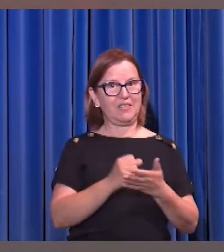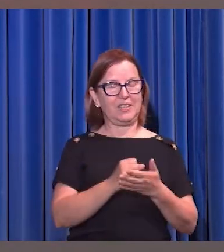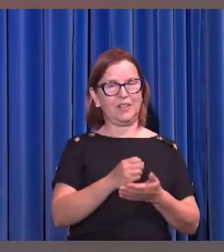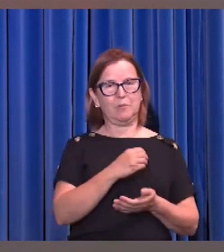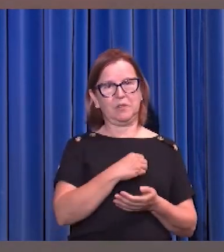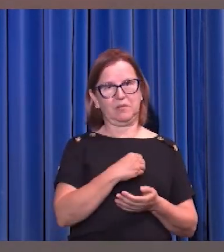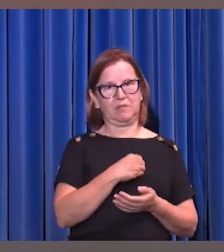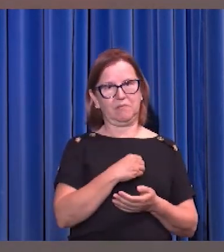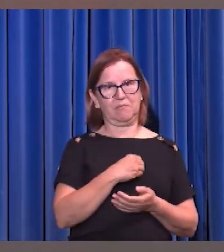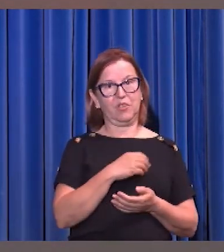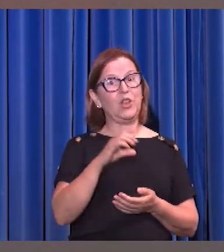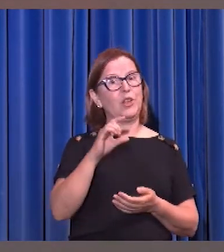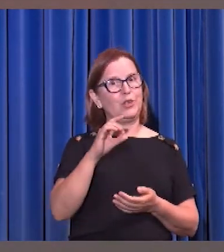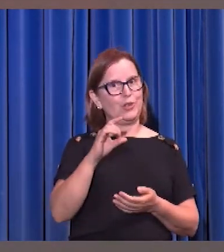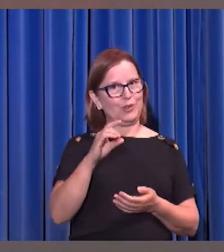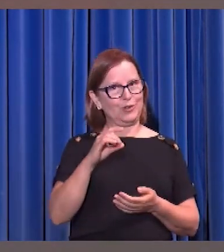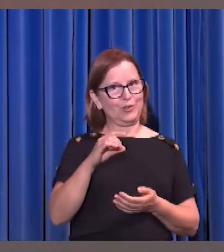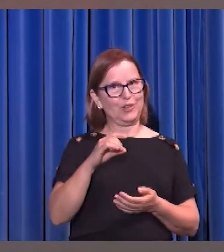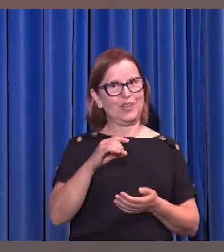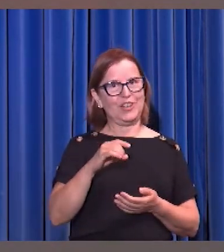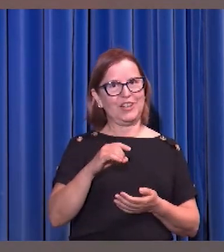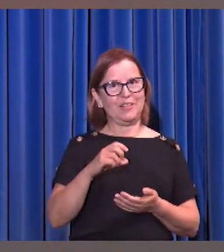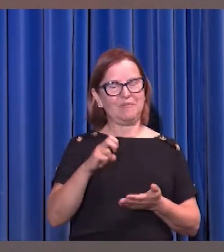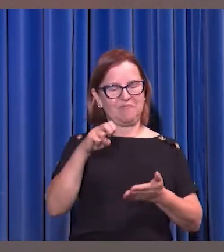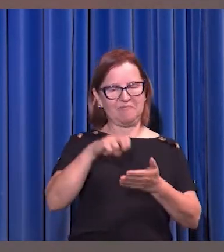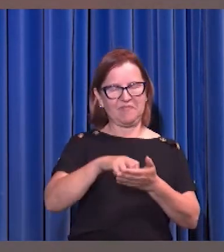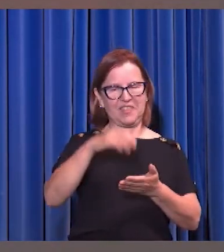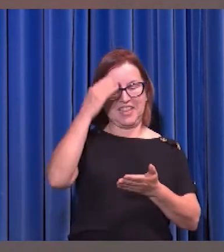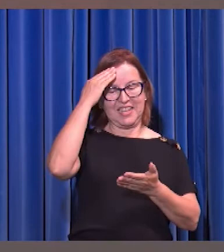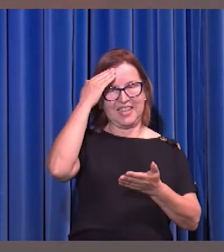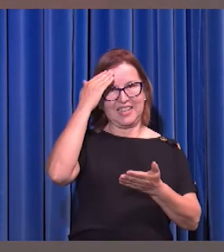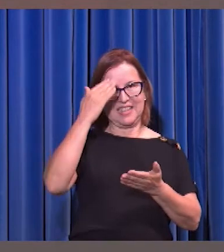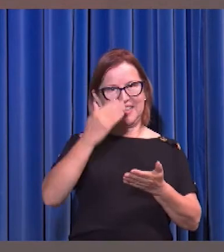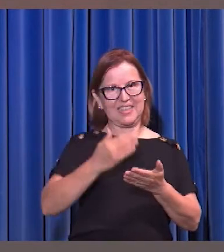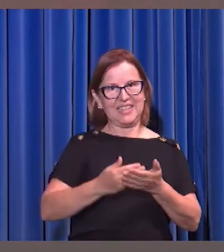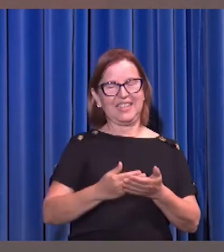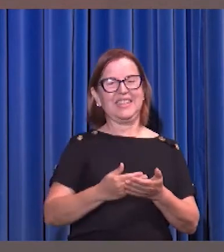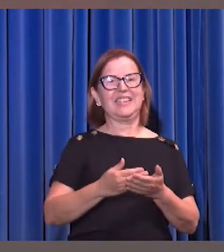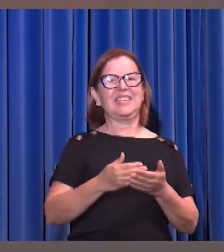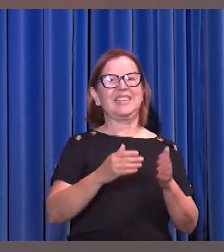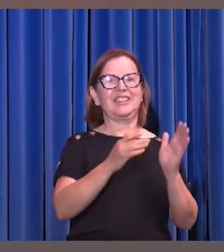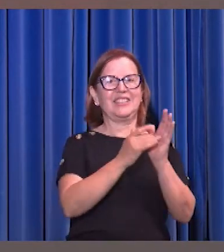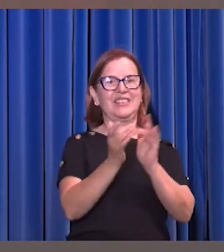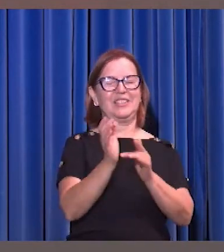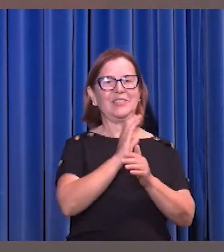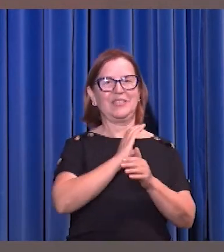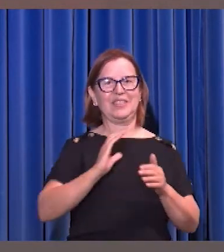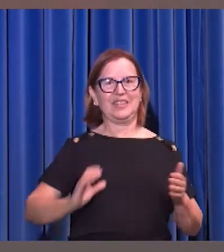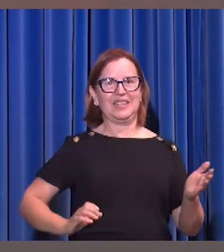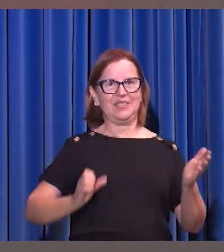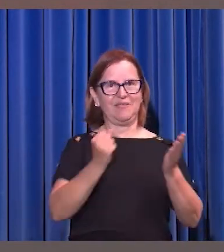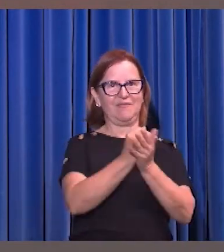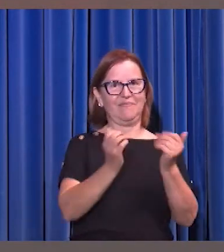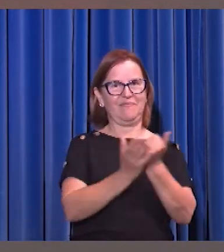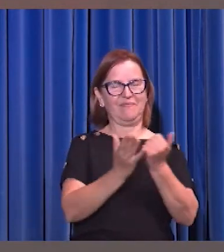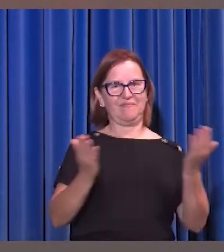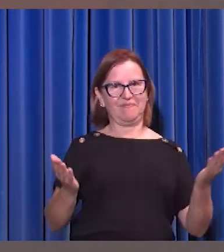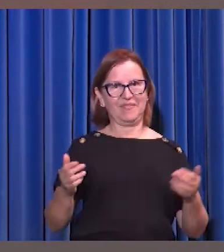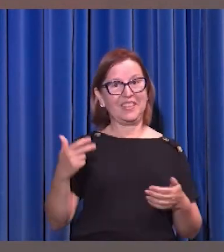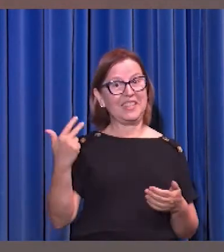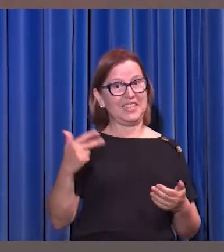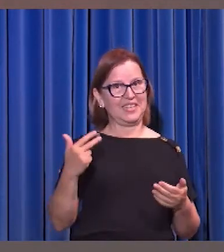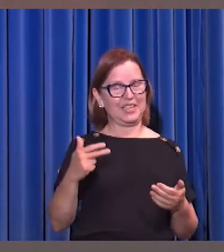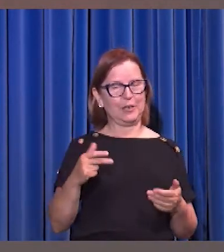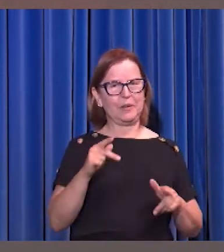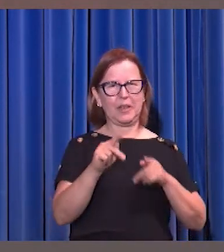ser render-se à graça de Deus e crer mediante a fé em Jesus Cristo e este crucificado. Terceiro método,